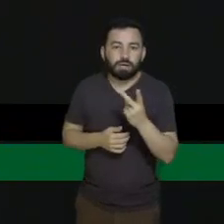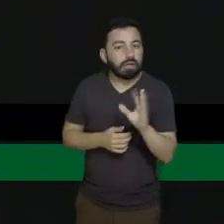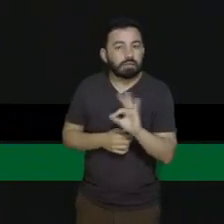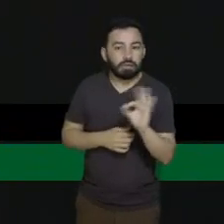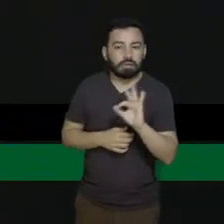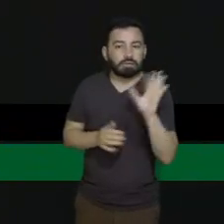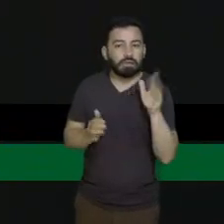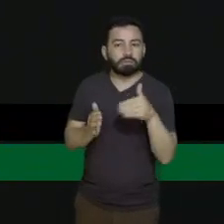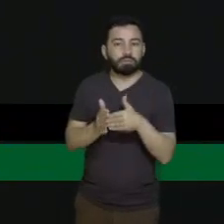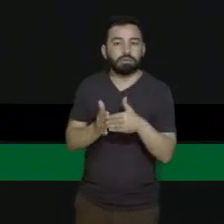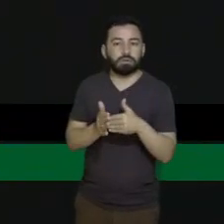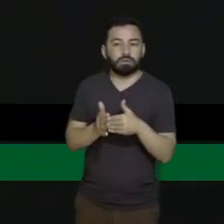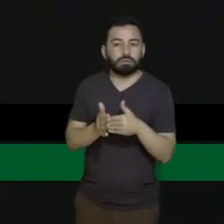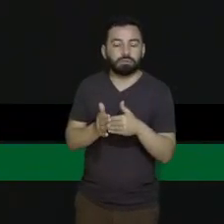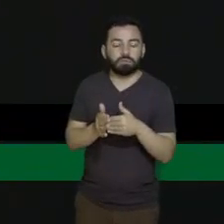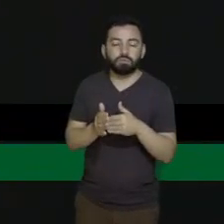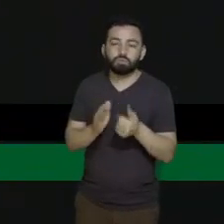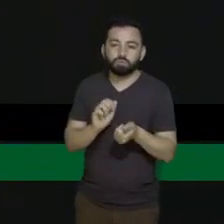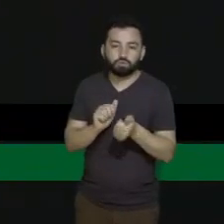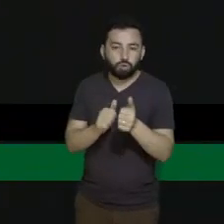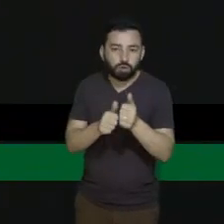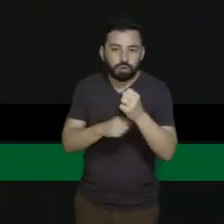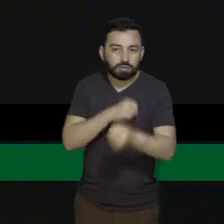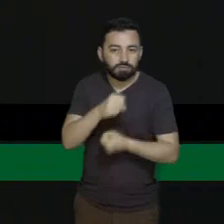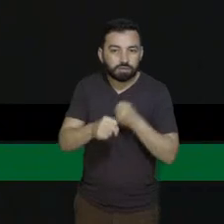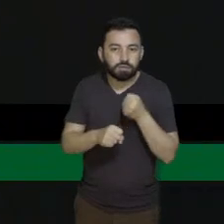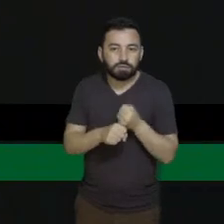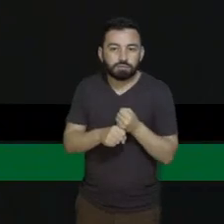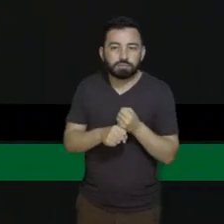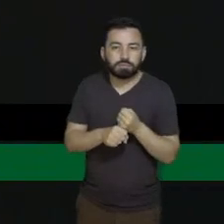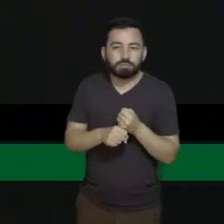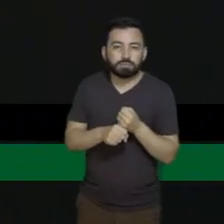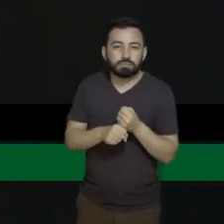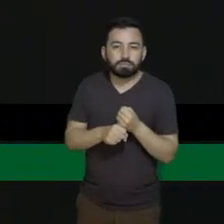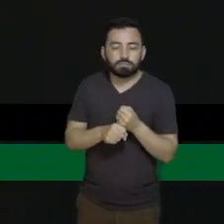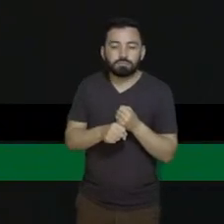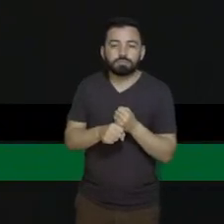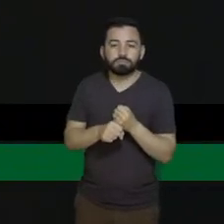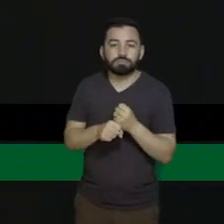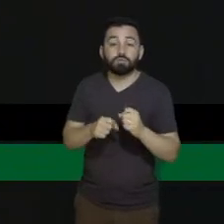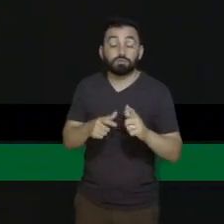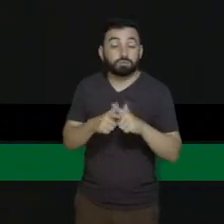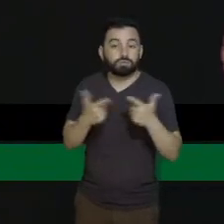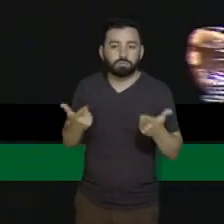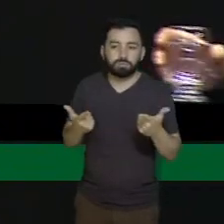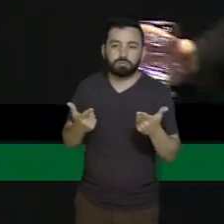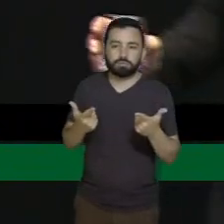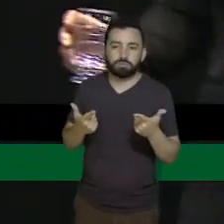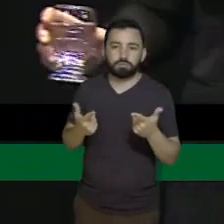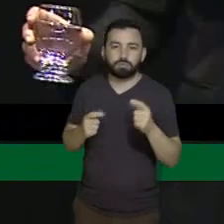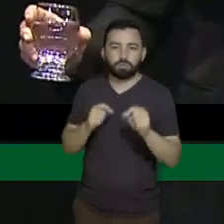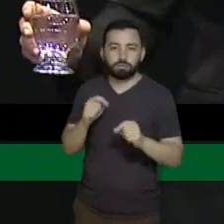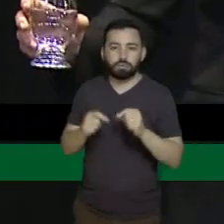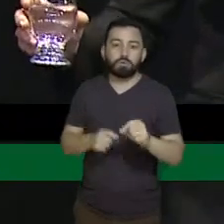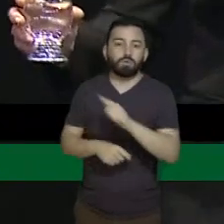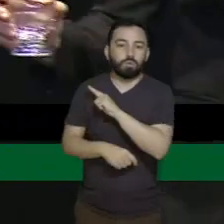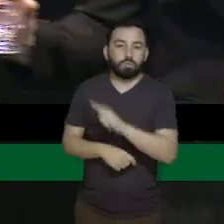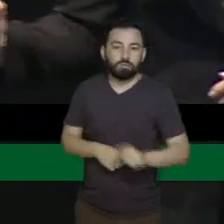aquele momento com relação aos jogos do ano que vem. E para toda a sorte, o